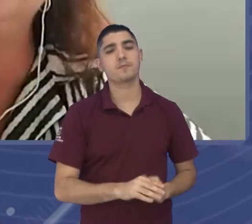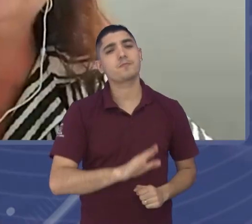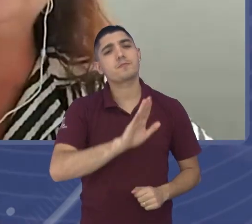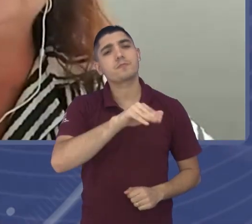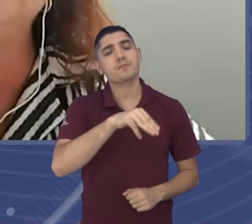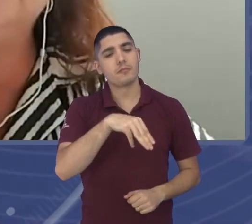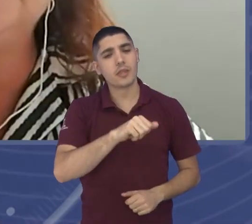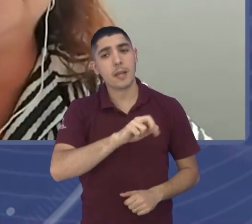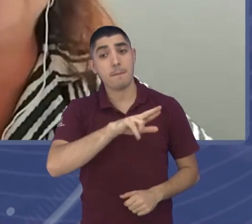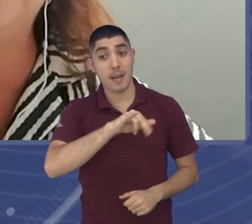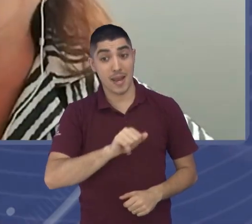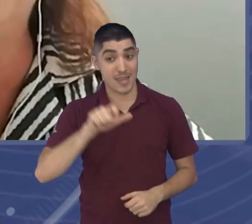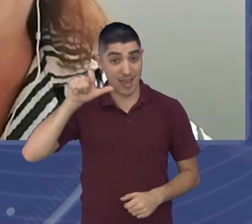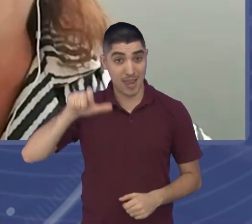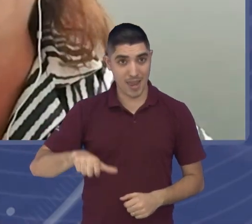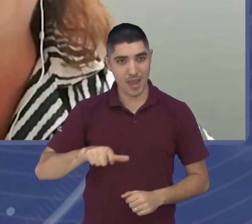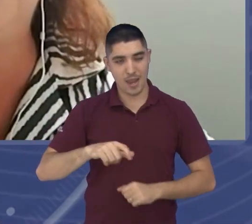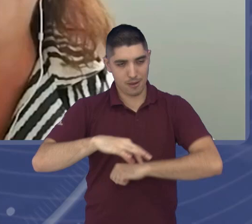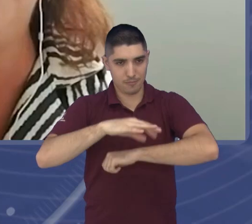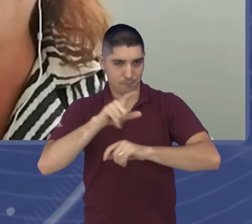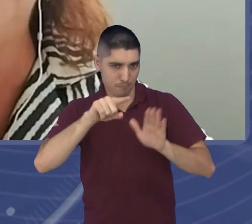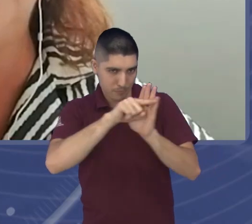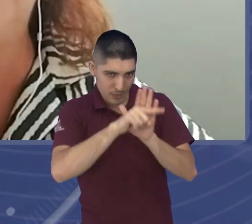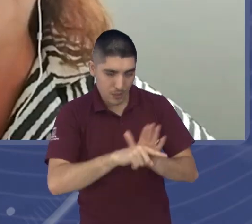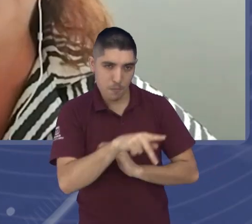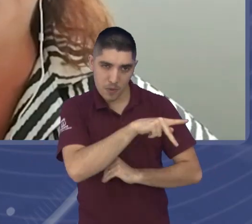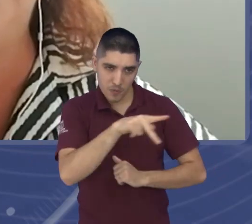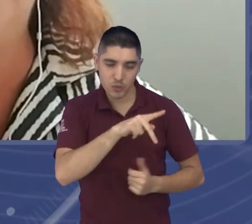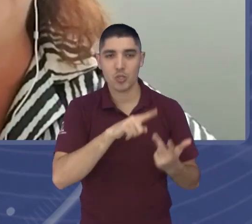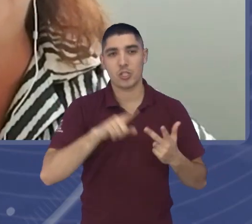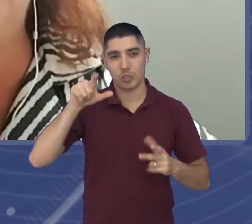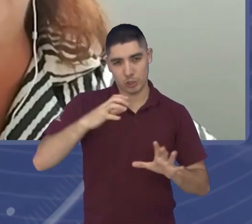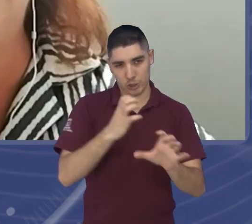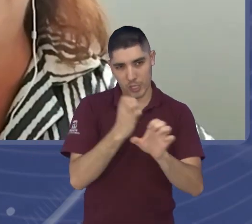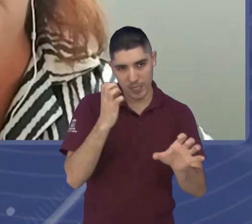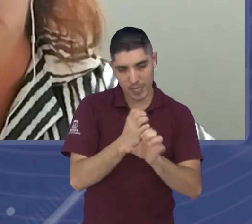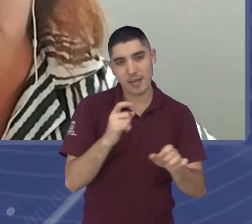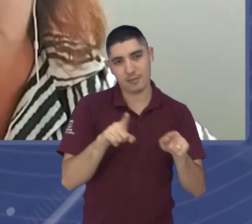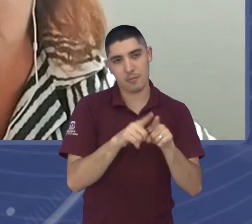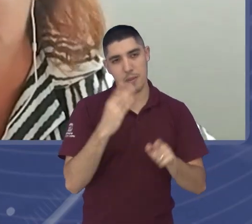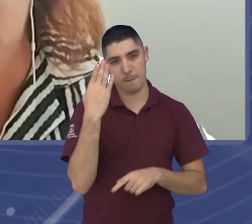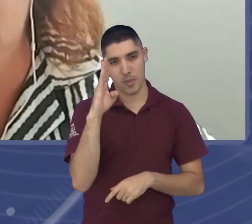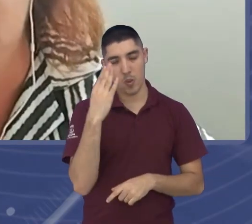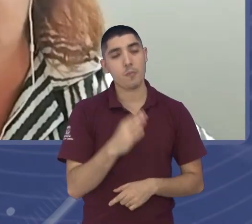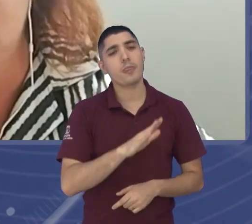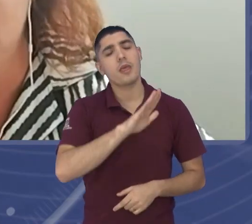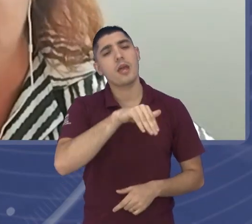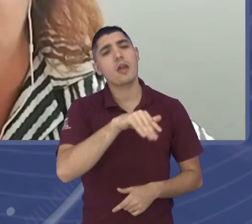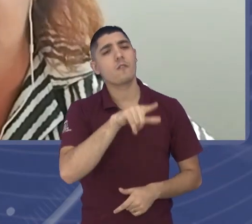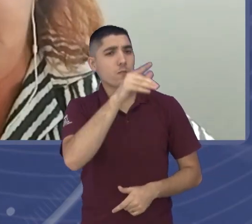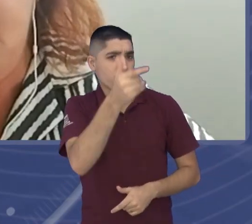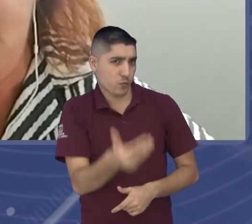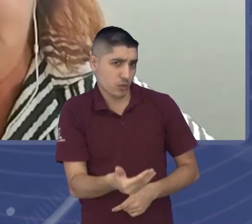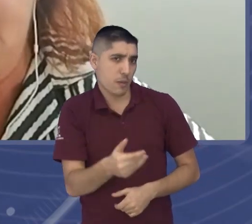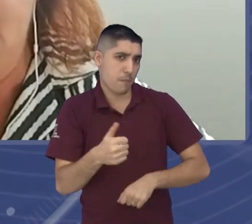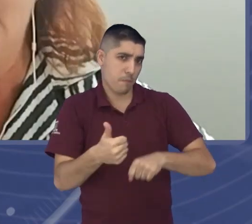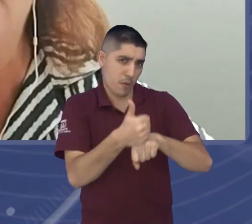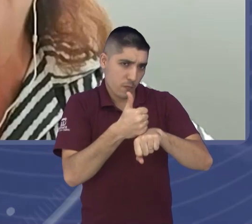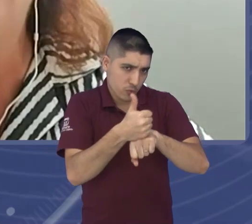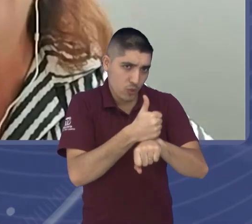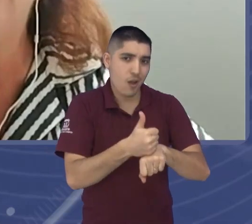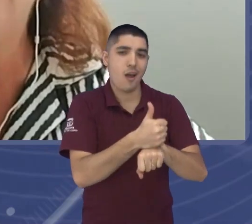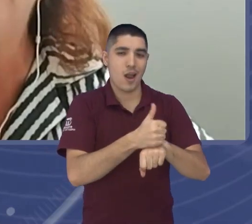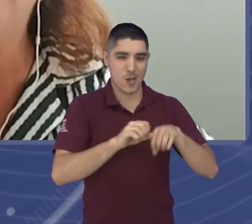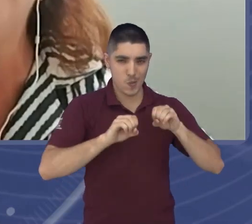gente, que é pesquisadora, engenheira e bióloga também, eu vou te repassar essa pergunta, você como educadora também, né,